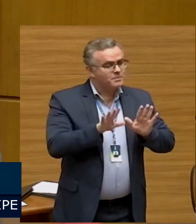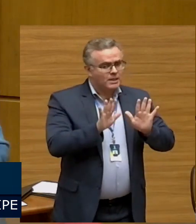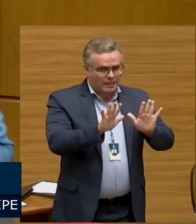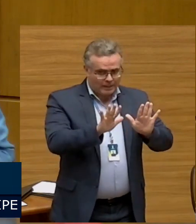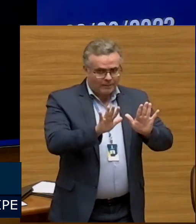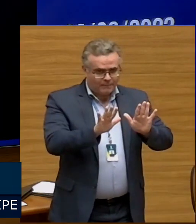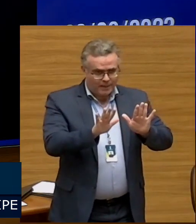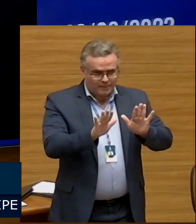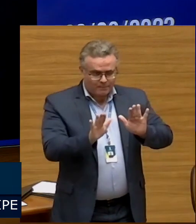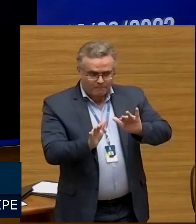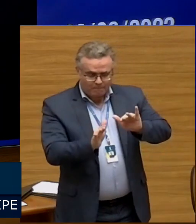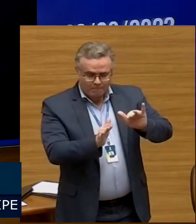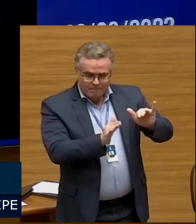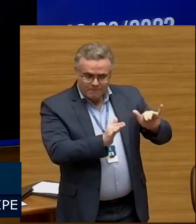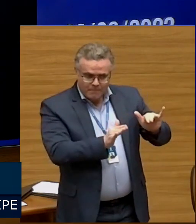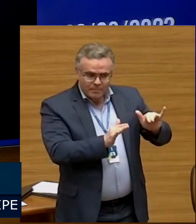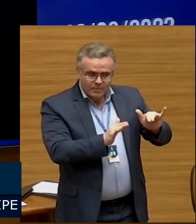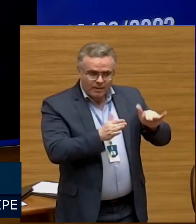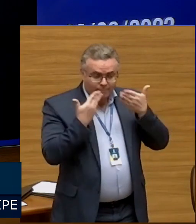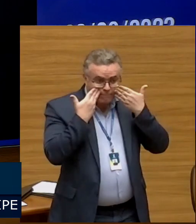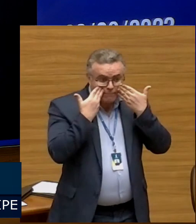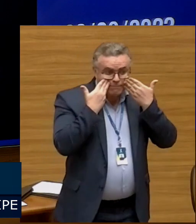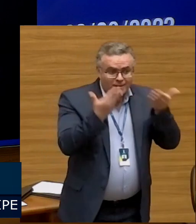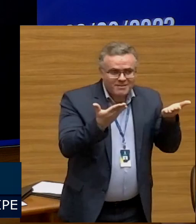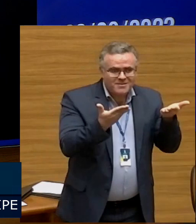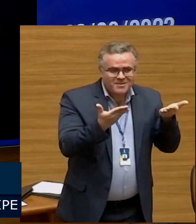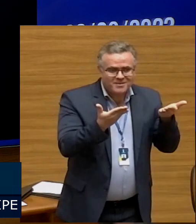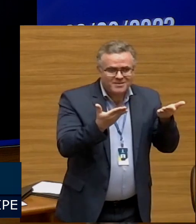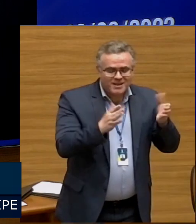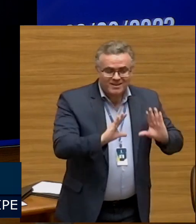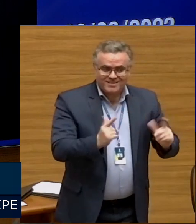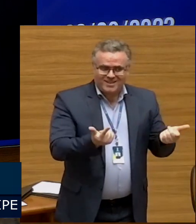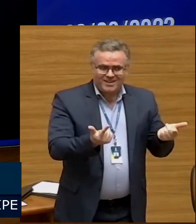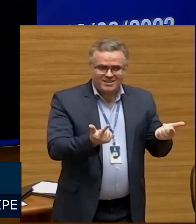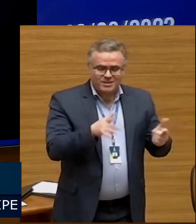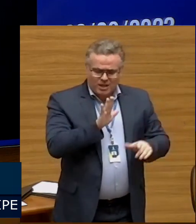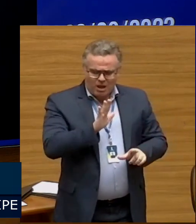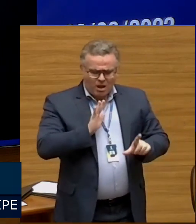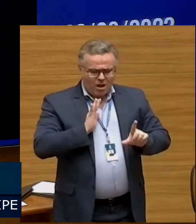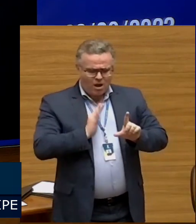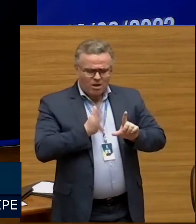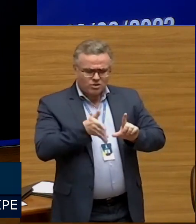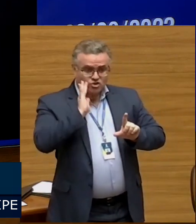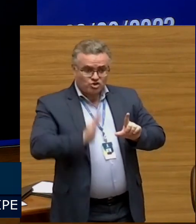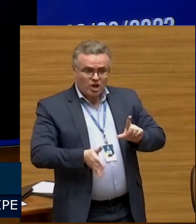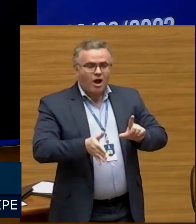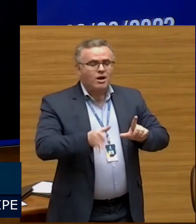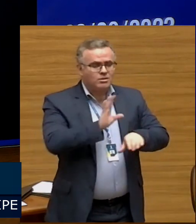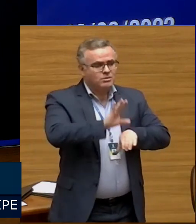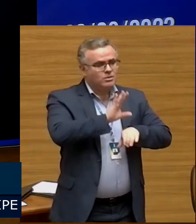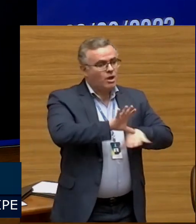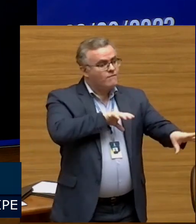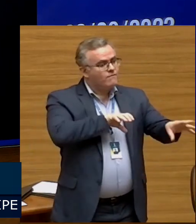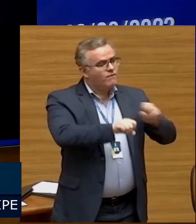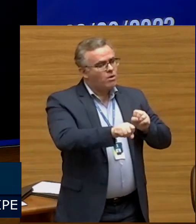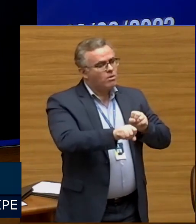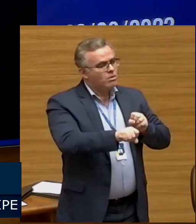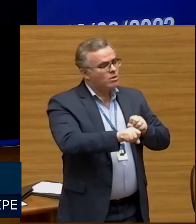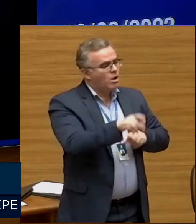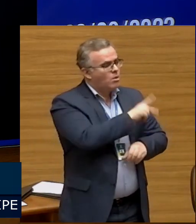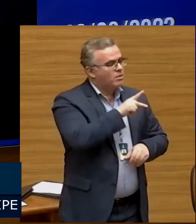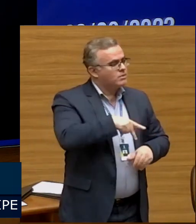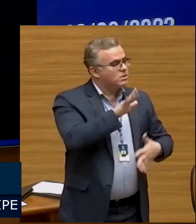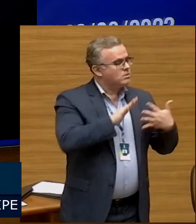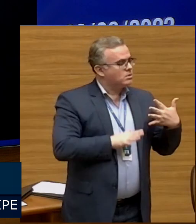parêntese, parece óbvio, mas explicando que os cursos de Letras Libras licenciatura formam professores de Libras,